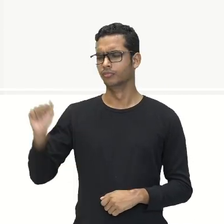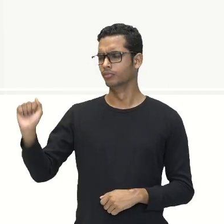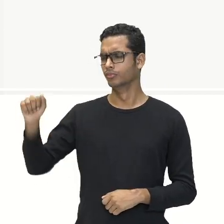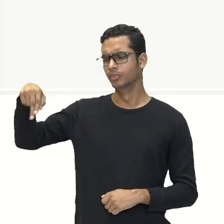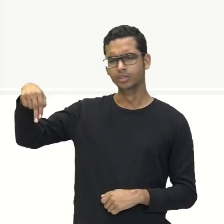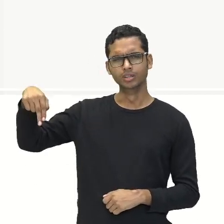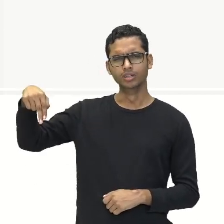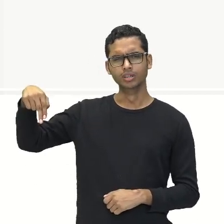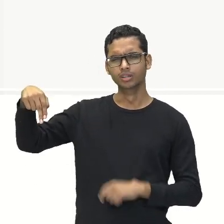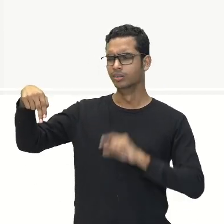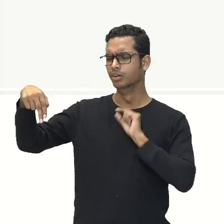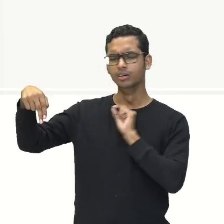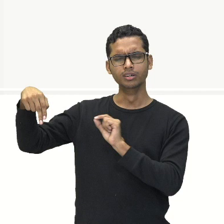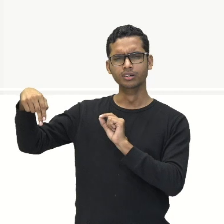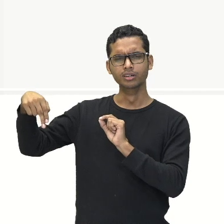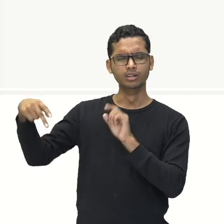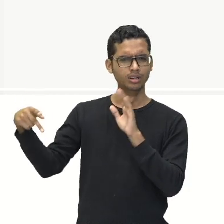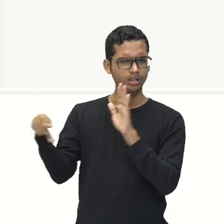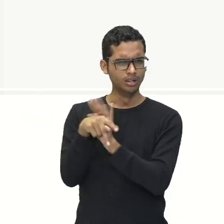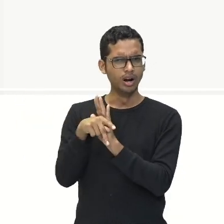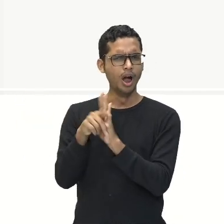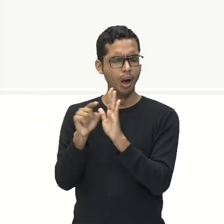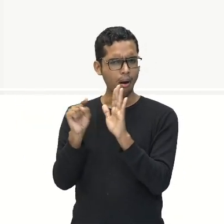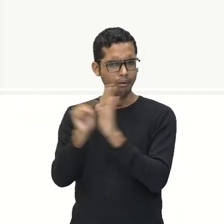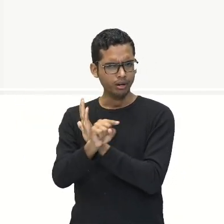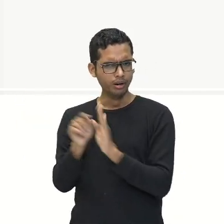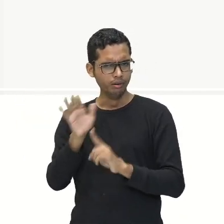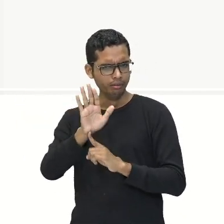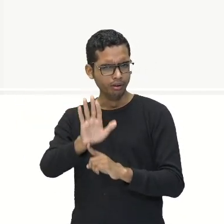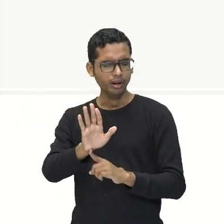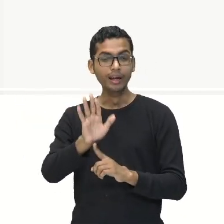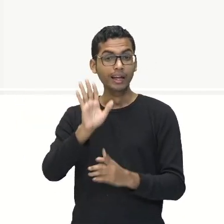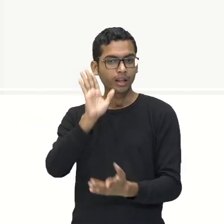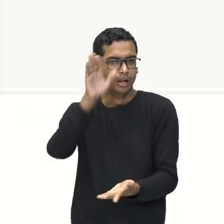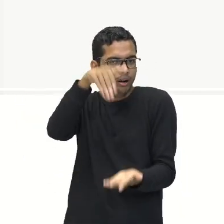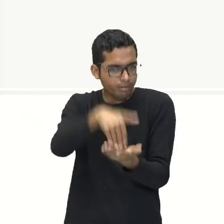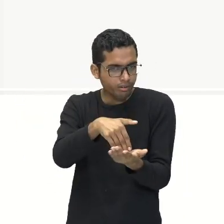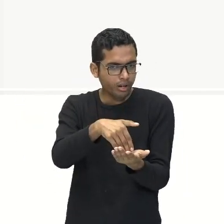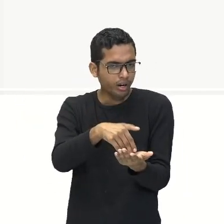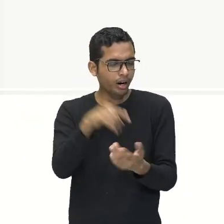dado a N no comando da questão? Foi. É o último termo ali, ó,